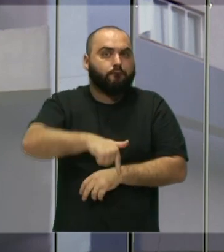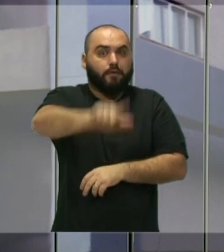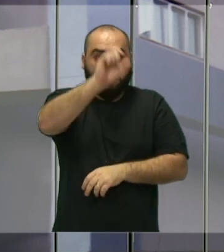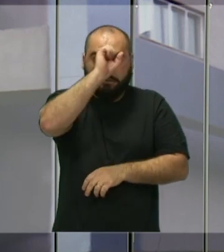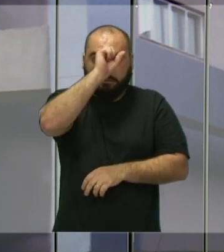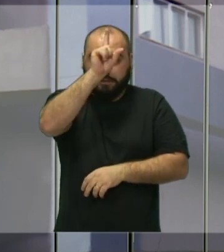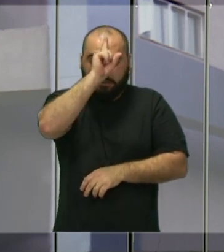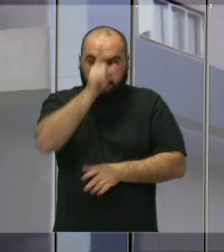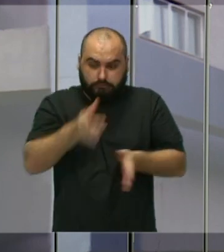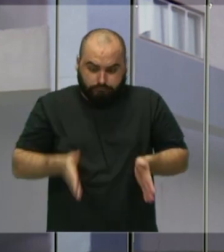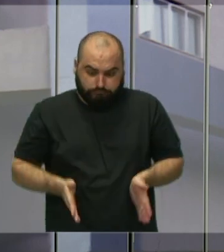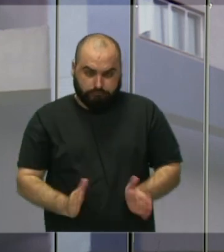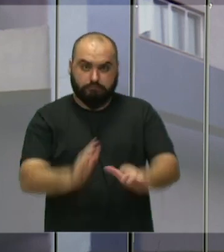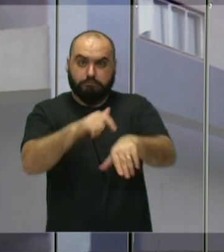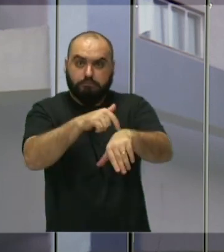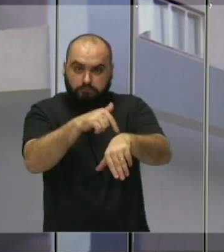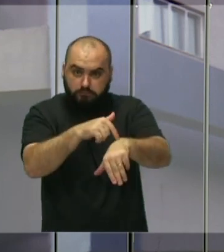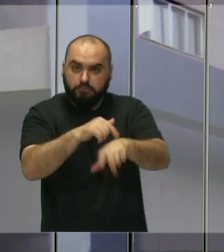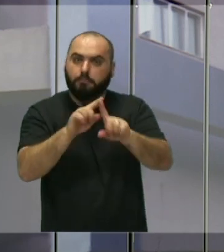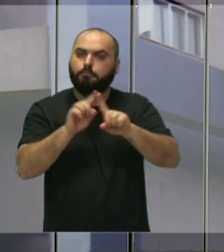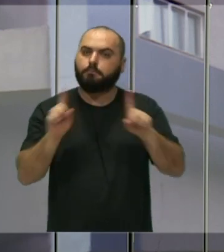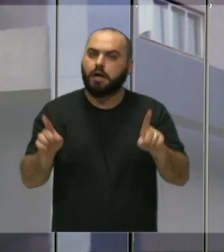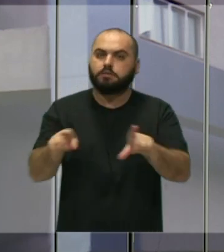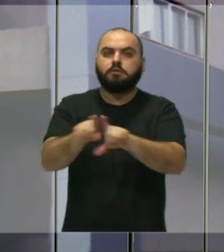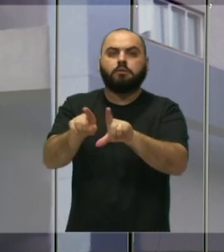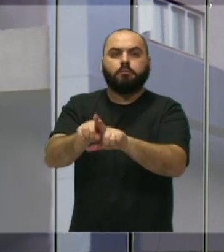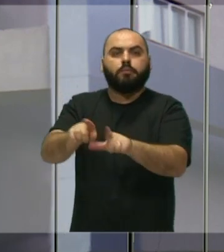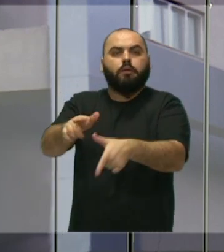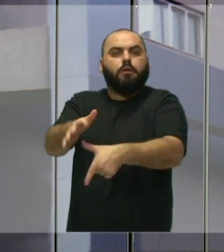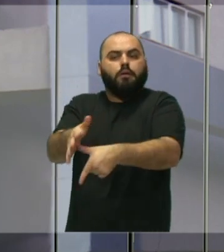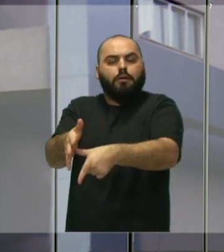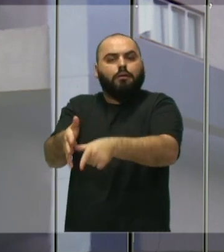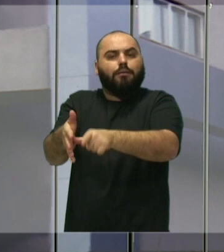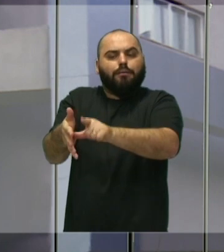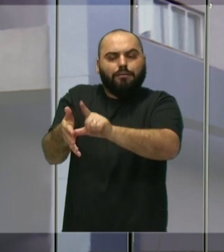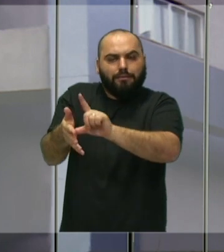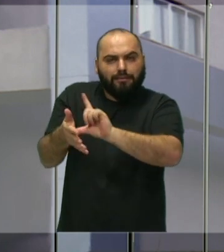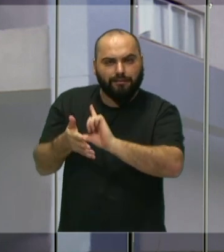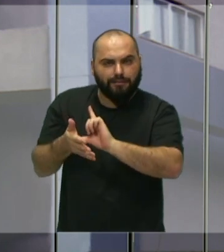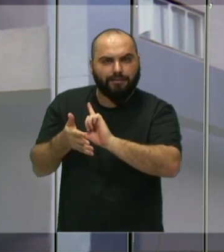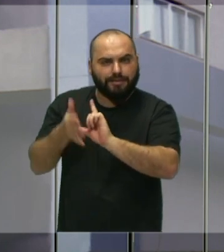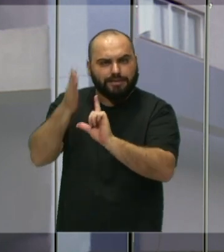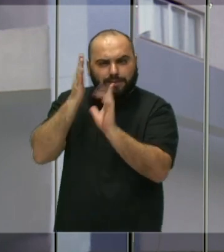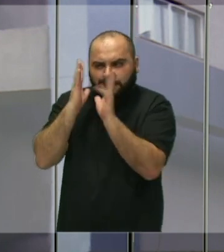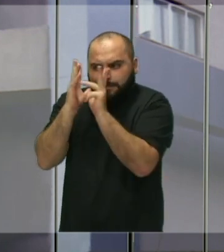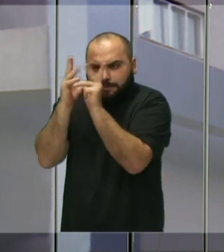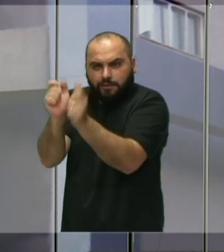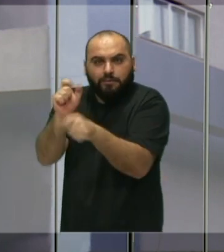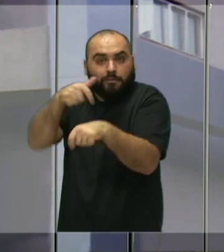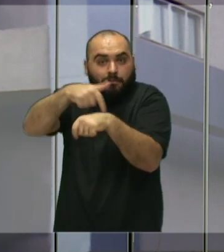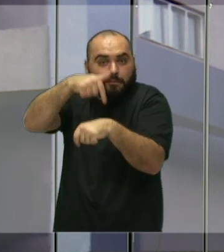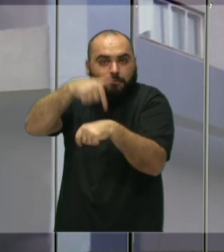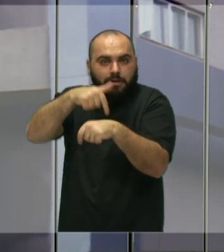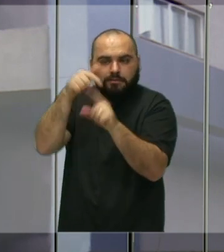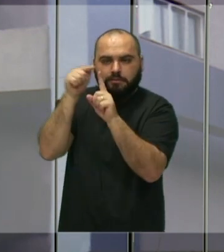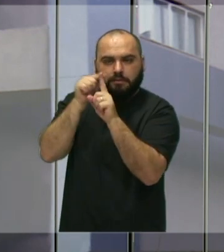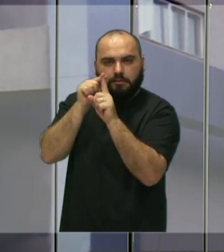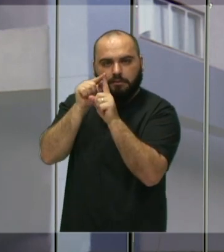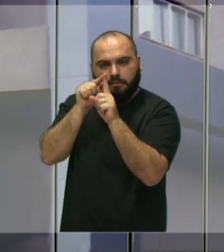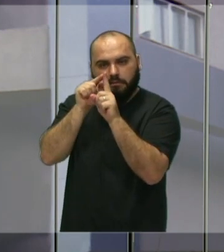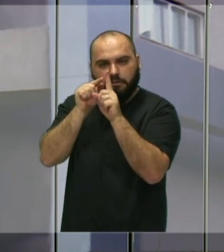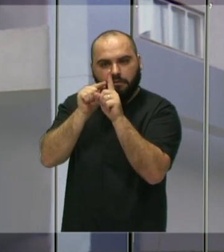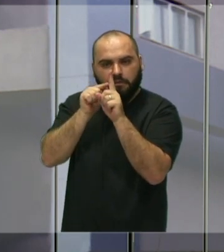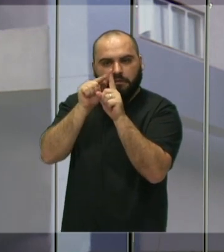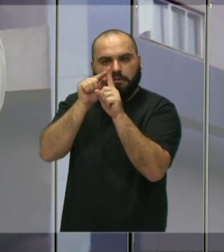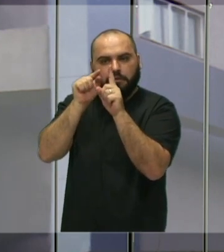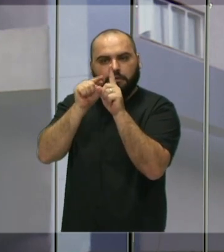lá para o parto, né? Enfim, mas a violência obstétrica, ela acontece em todo momento da gestação, ela pode